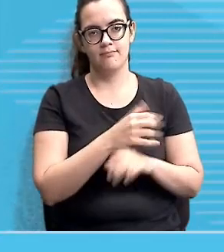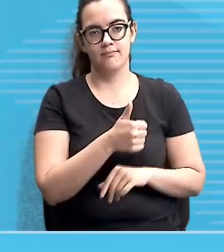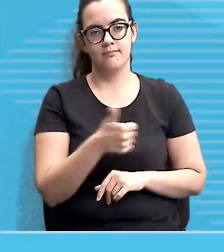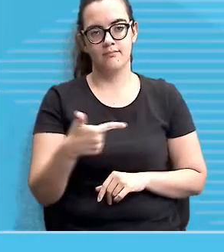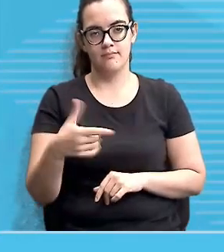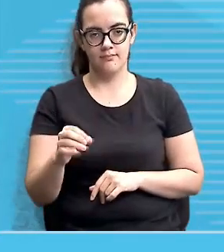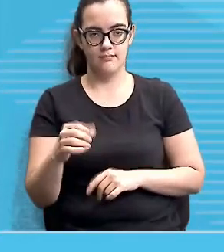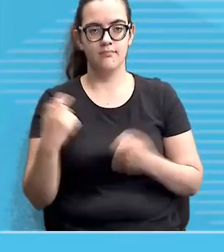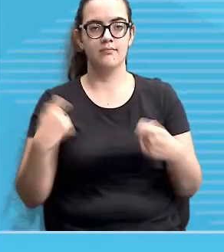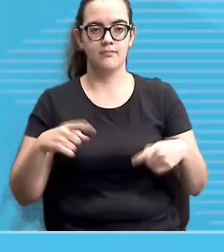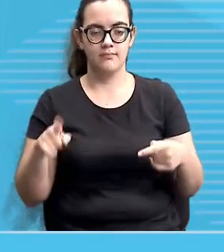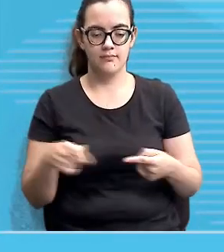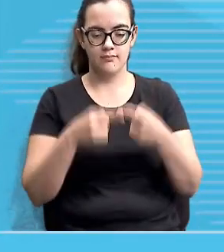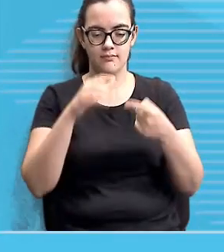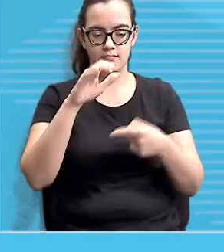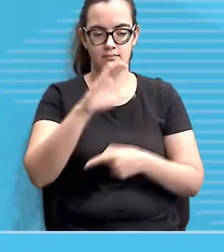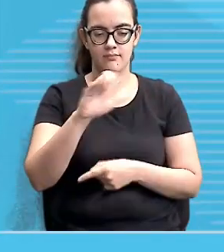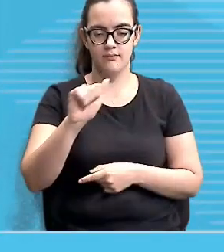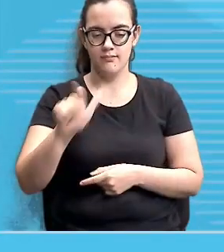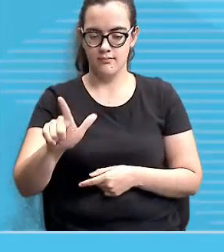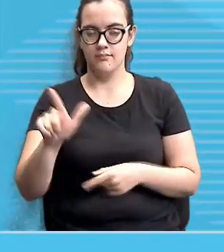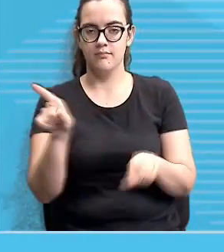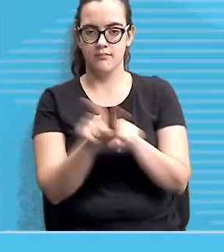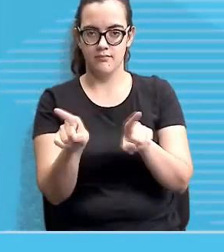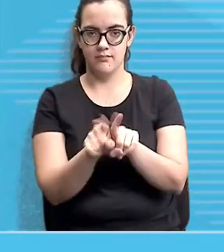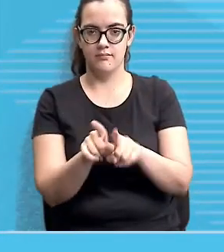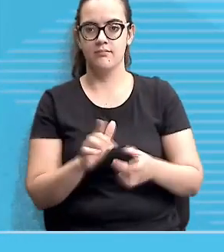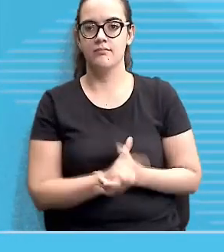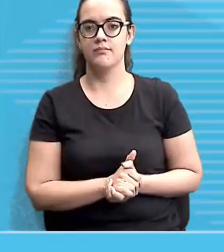tem que estar em calorias também